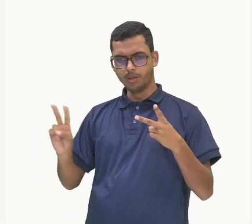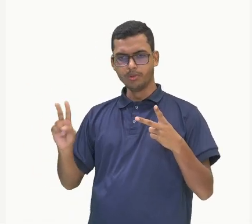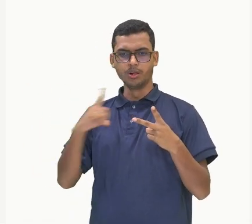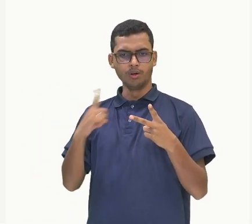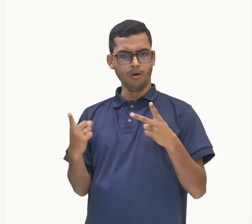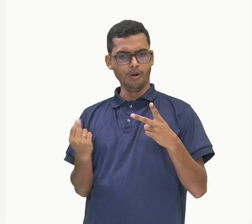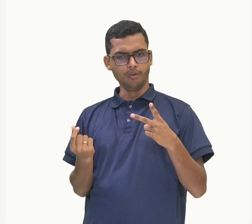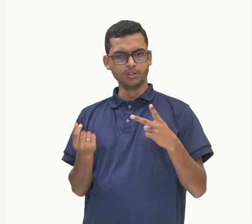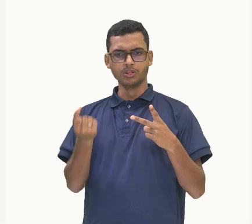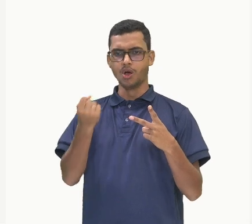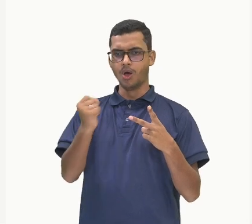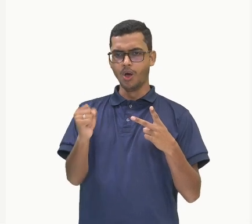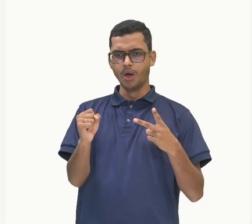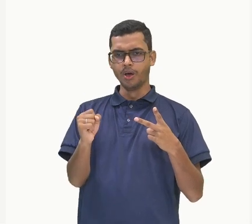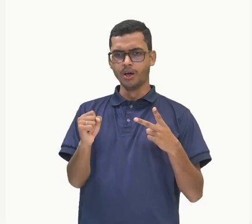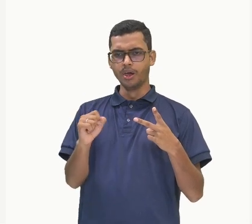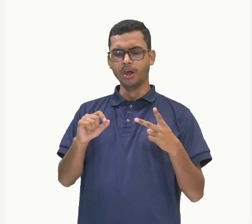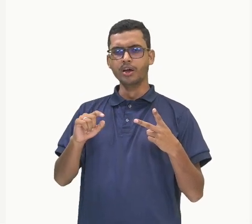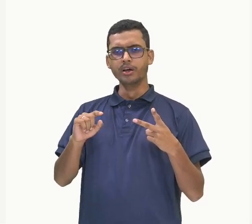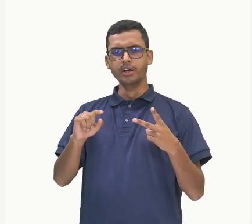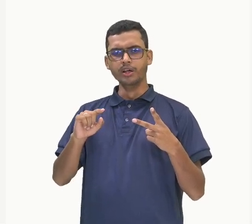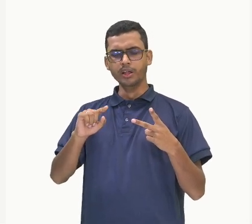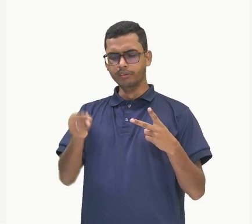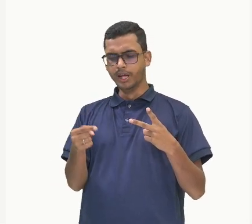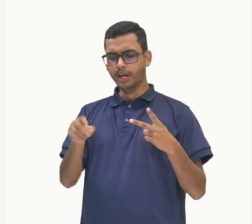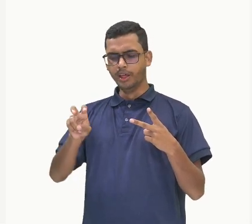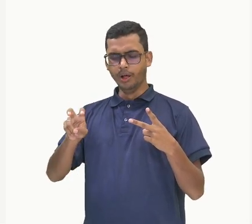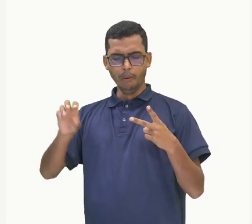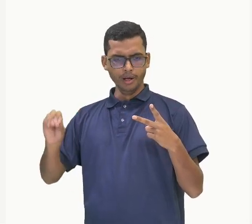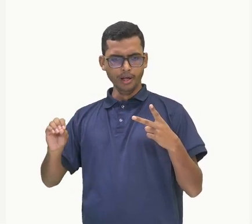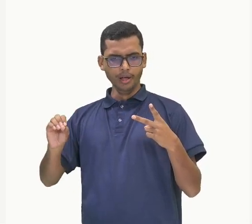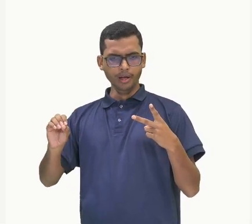8,50. Então, aqui, ó, R$